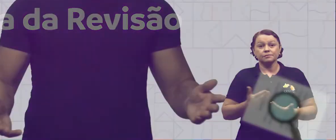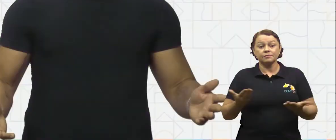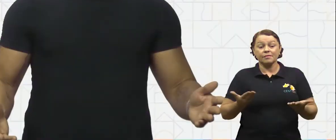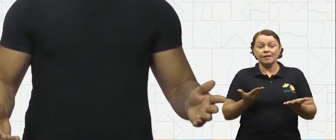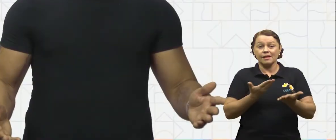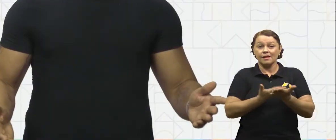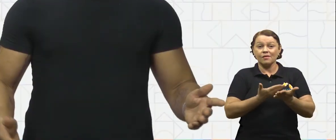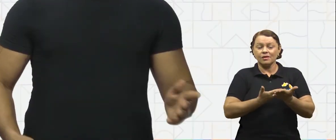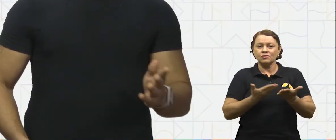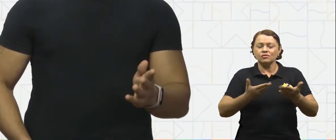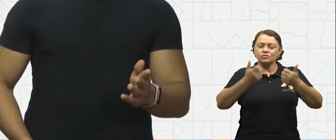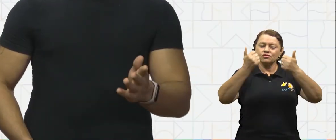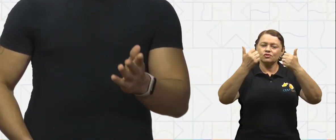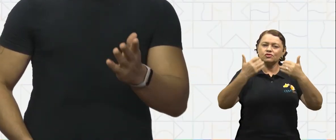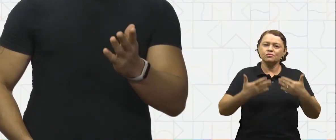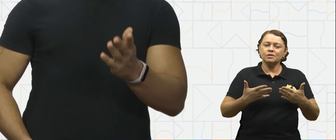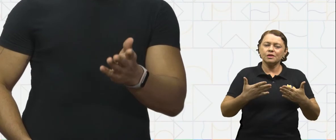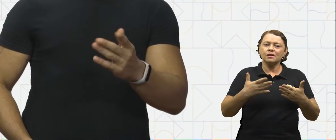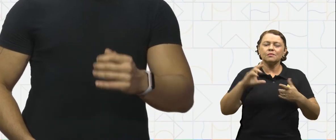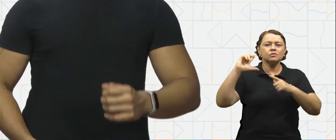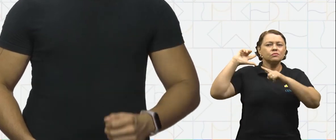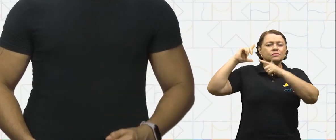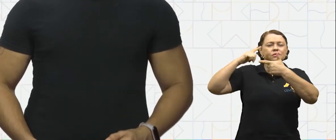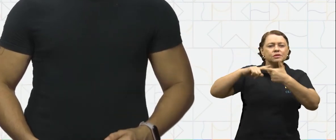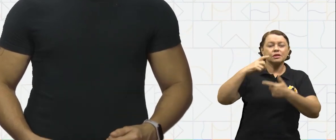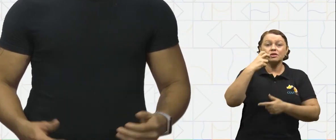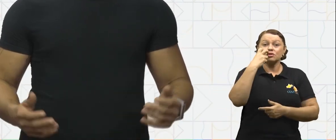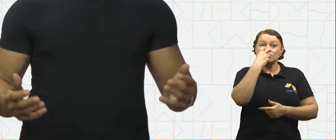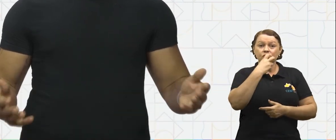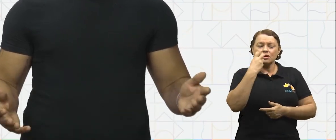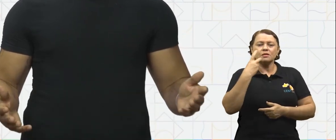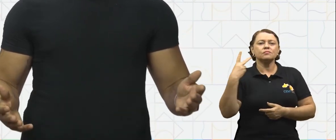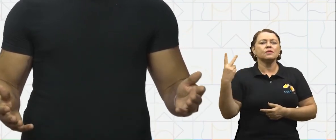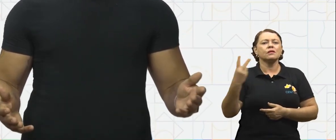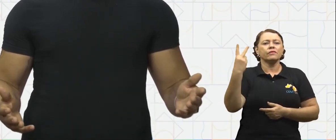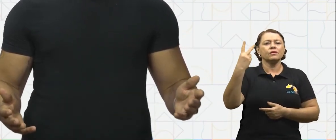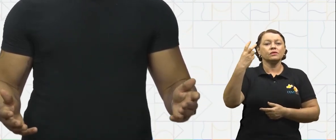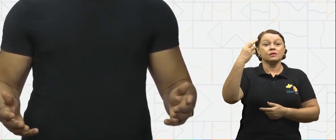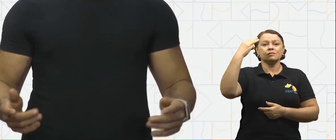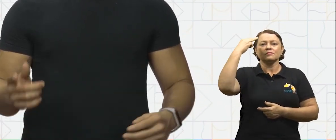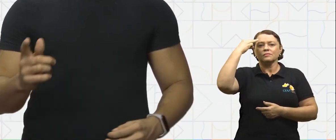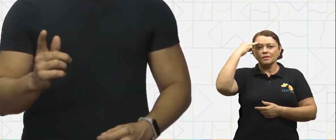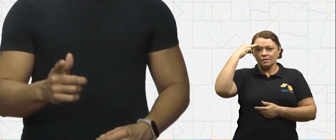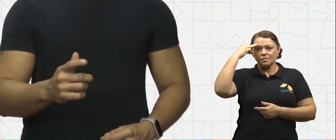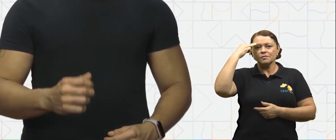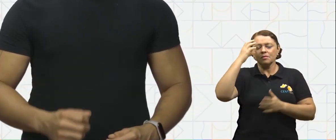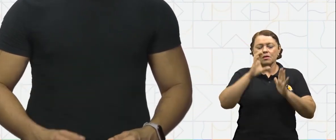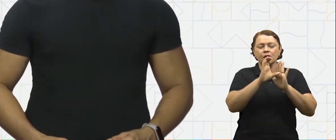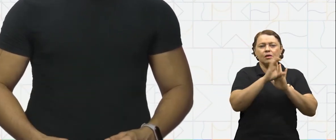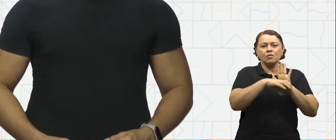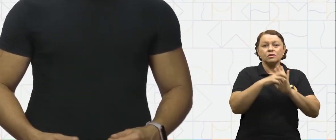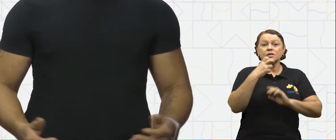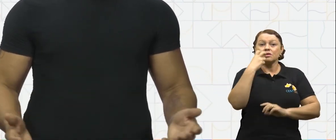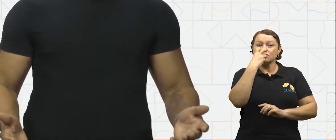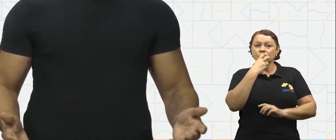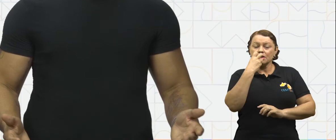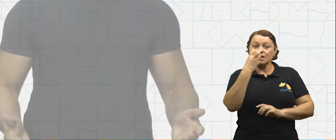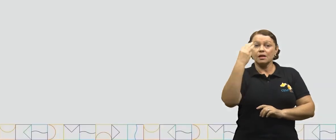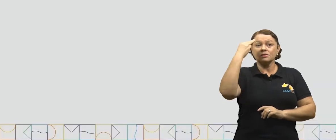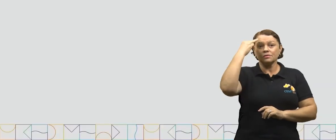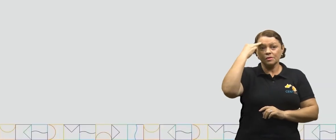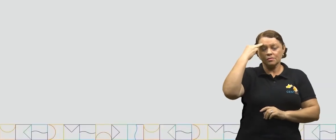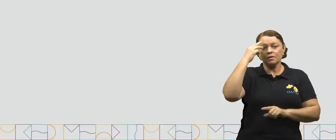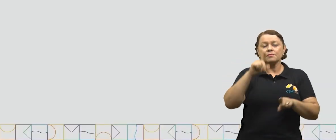Na nossa aula de hoje falamos sobre as tradições orais e a valorização da memória, conceitos de oralidade e